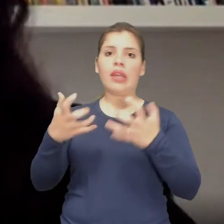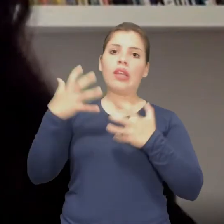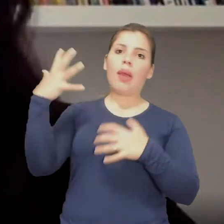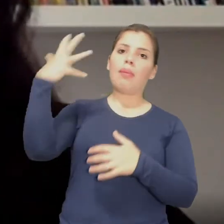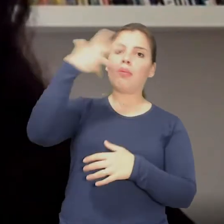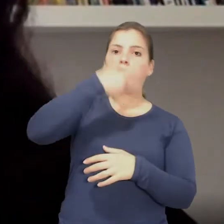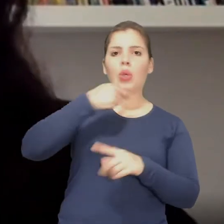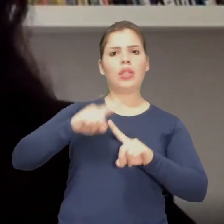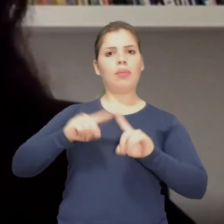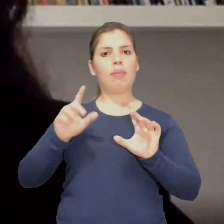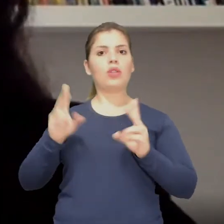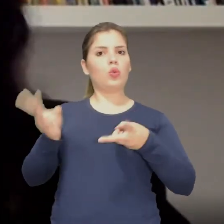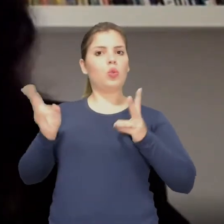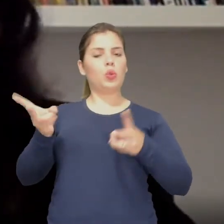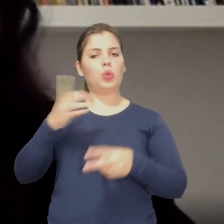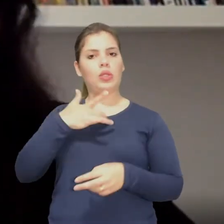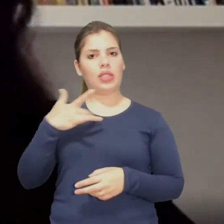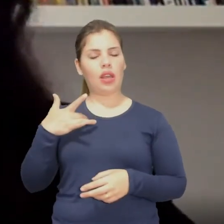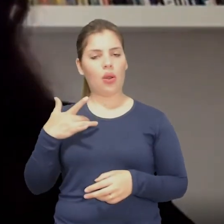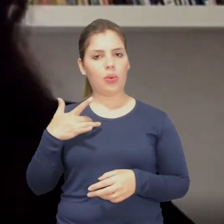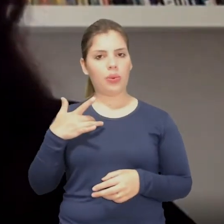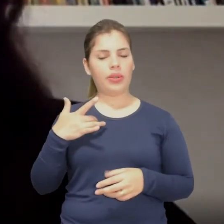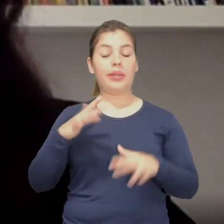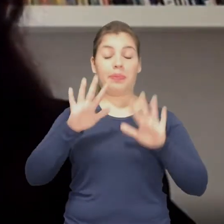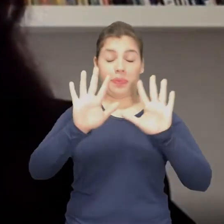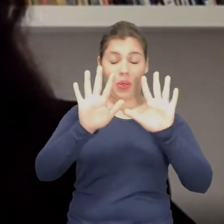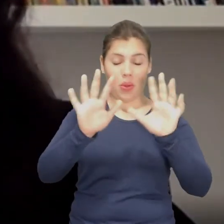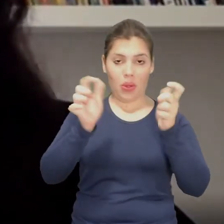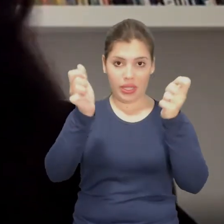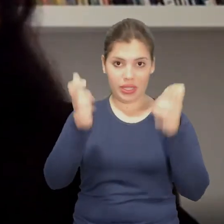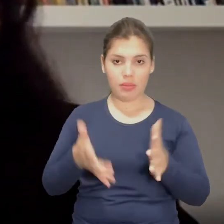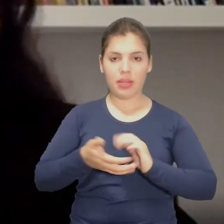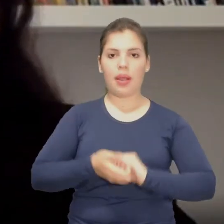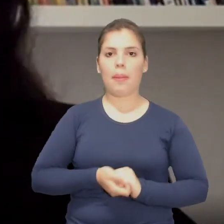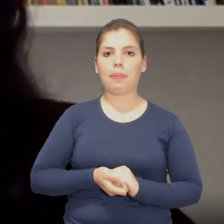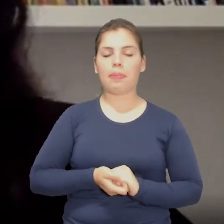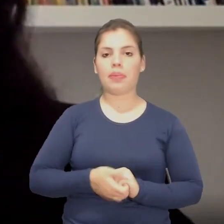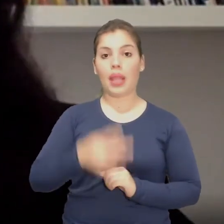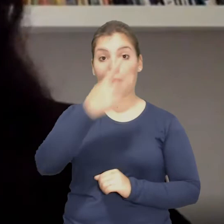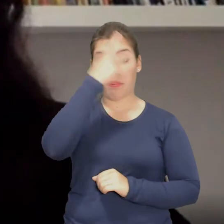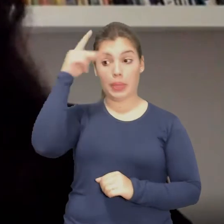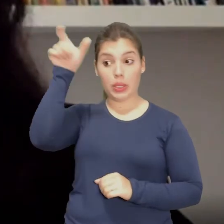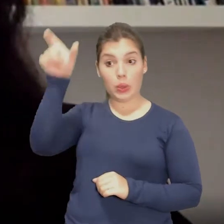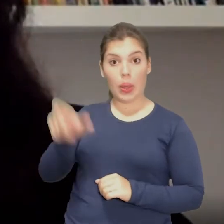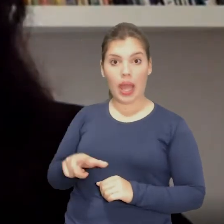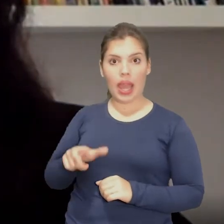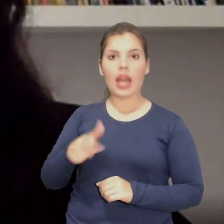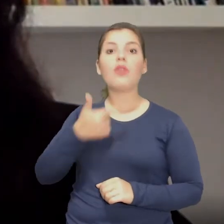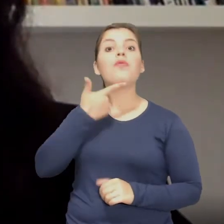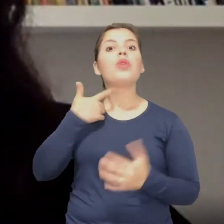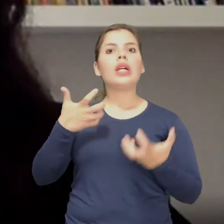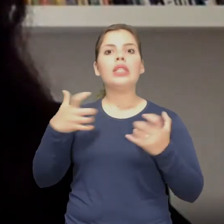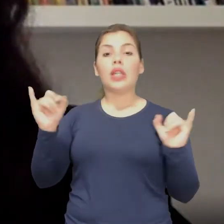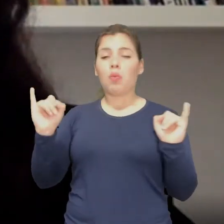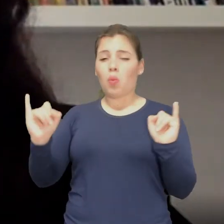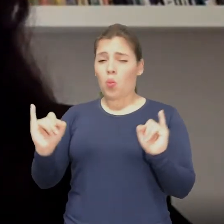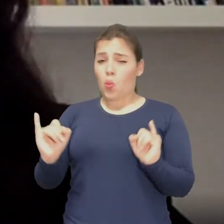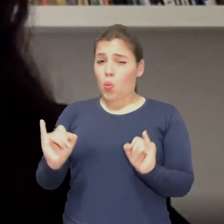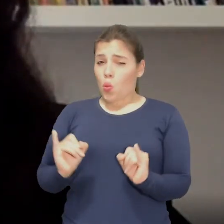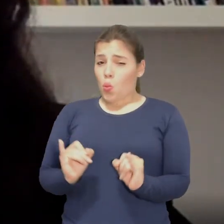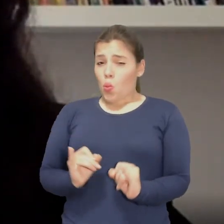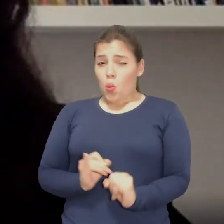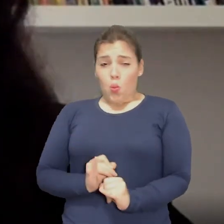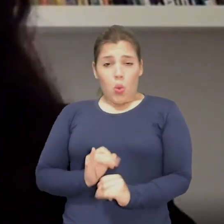do que é saudável. Se a pessoa quer perder peso, um peso além daquilo que é o